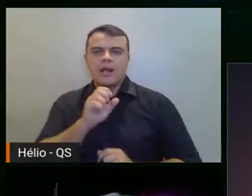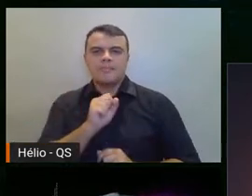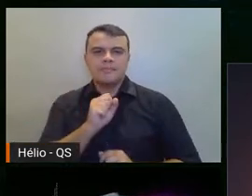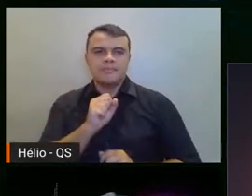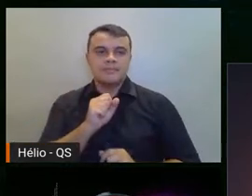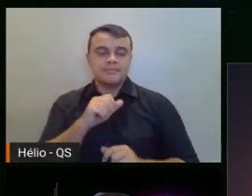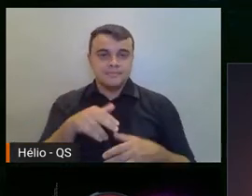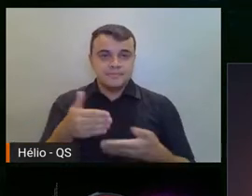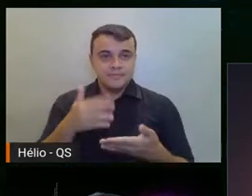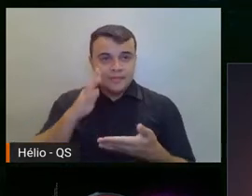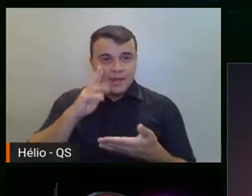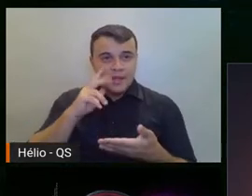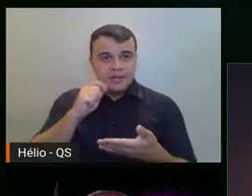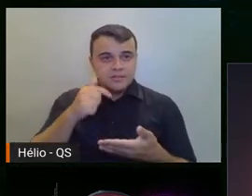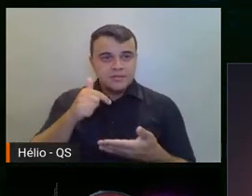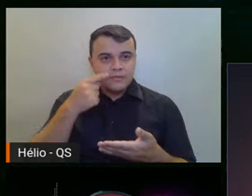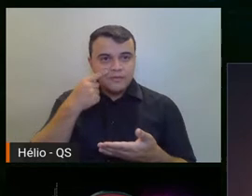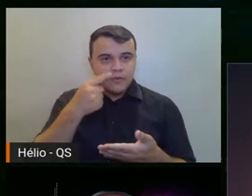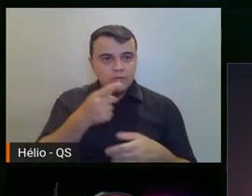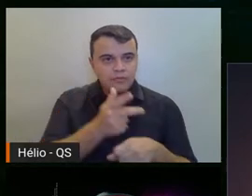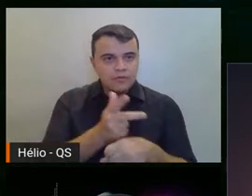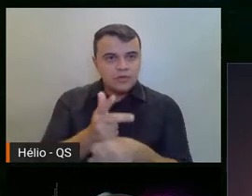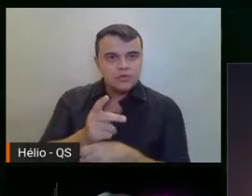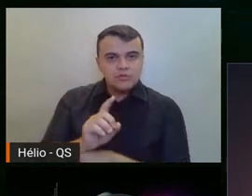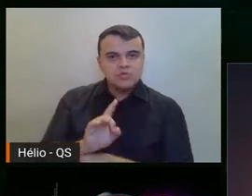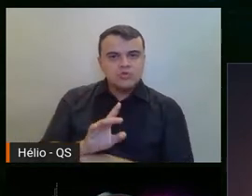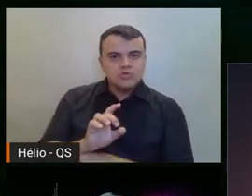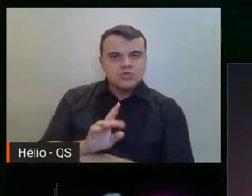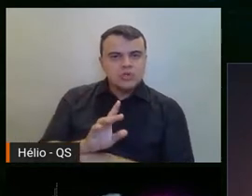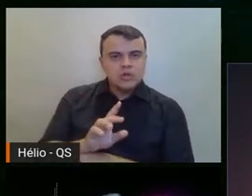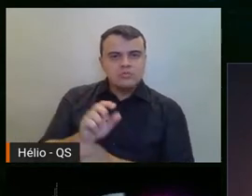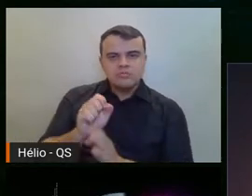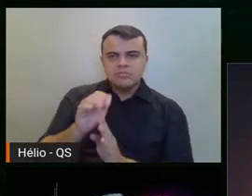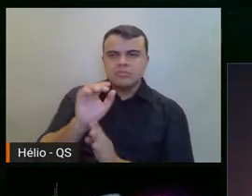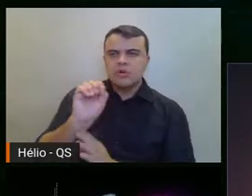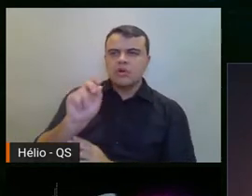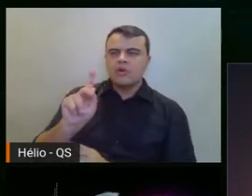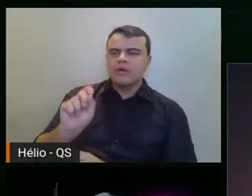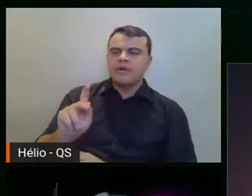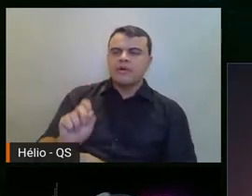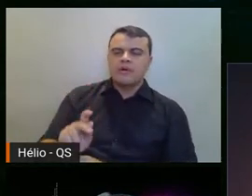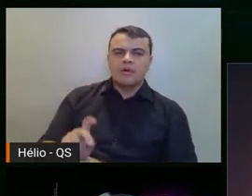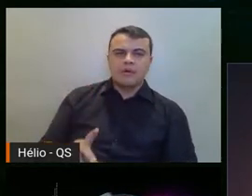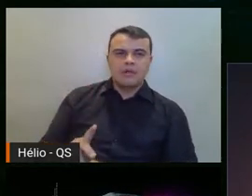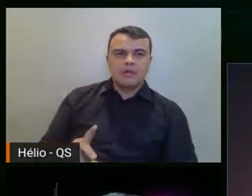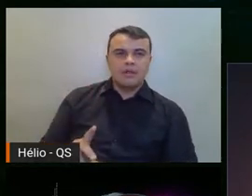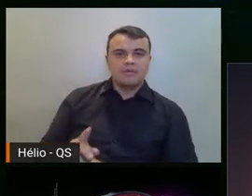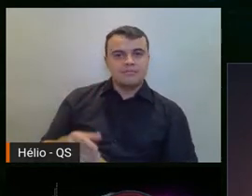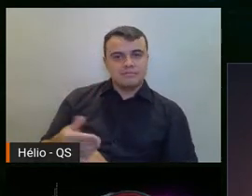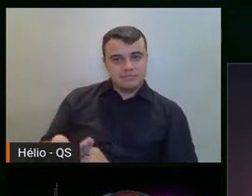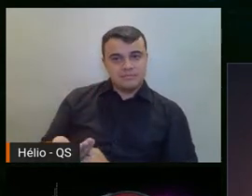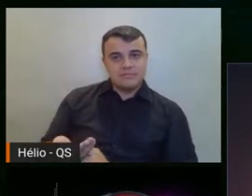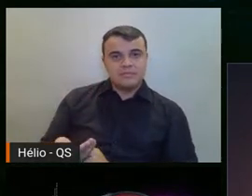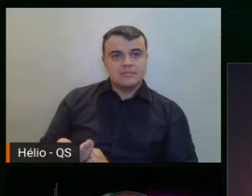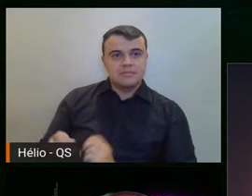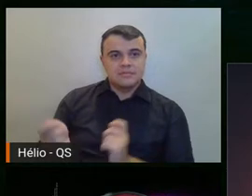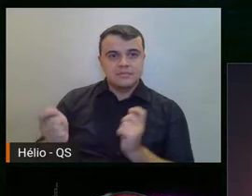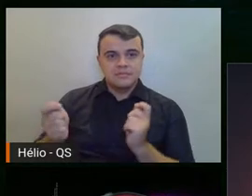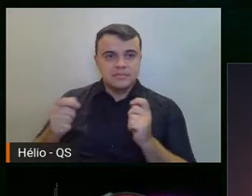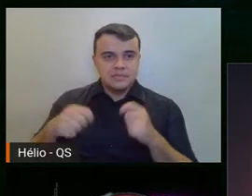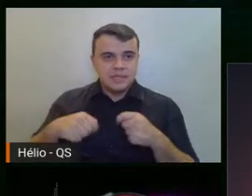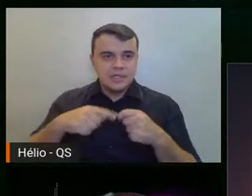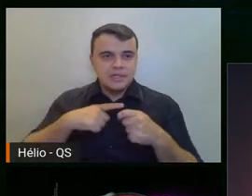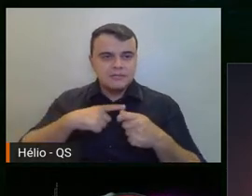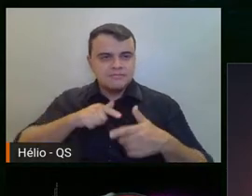assim Às vezes o cara nem assistir o vídeo sai que só concluindo as atividades ali que só vai questionário vai Gente Se